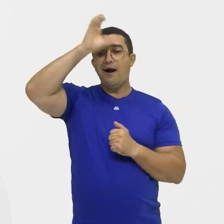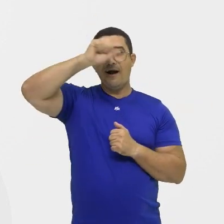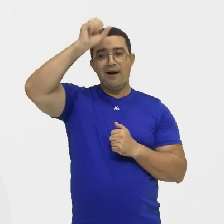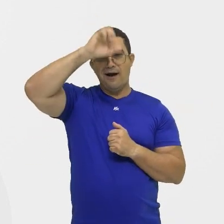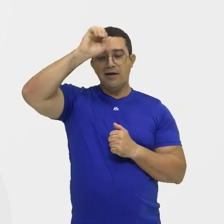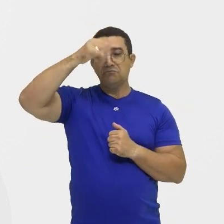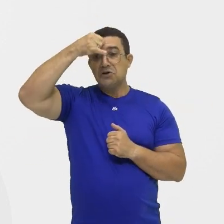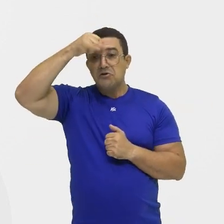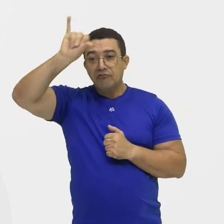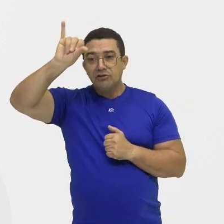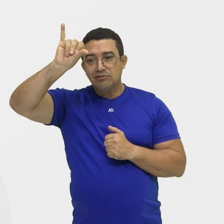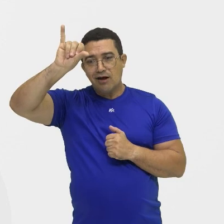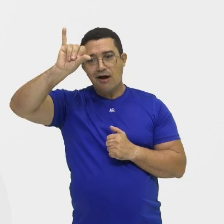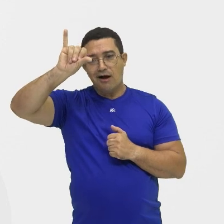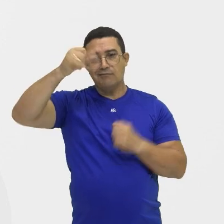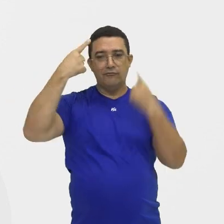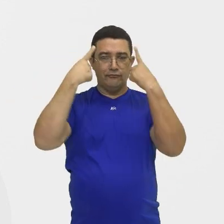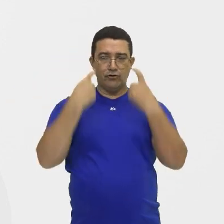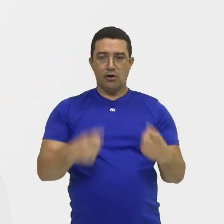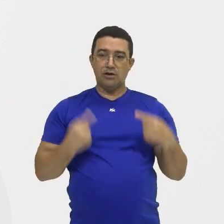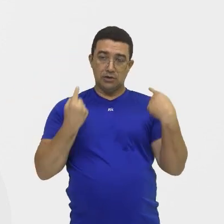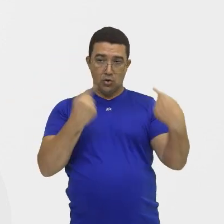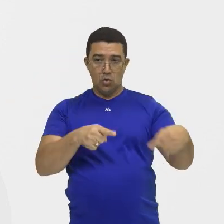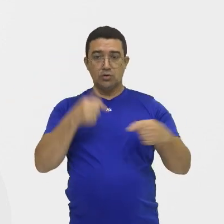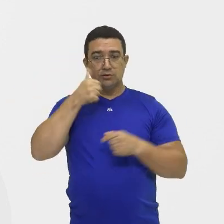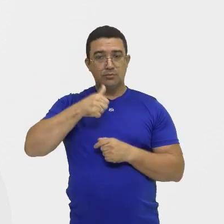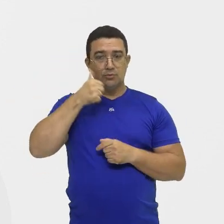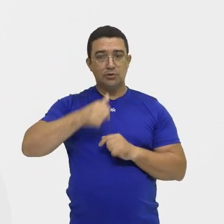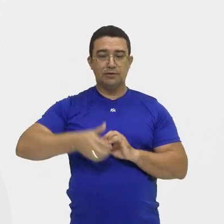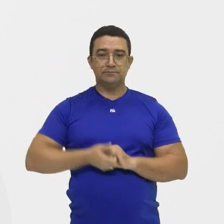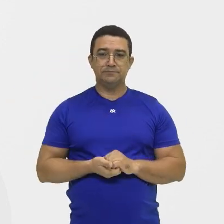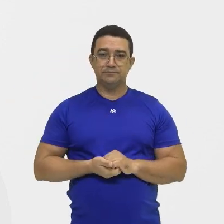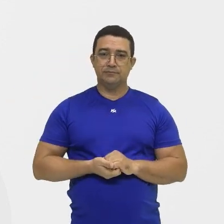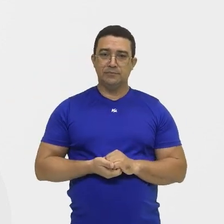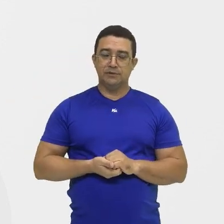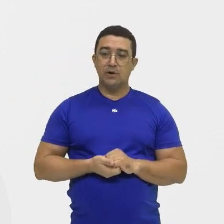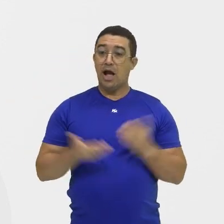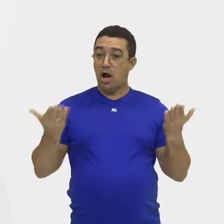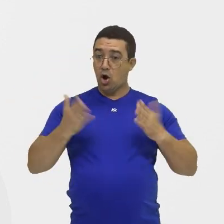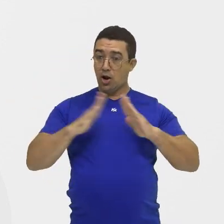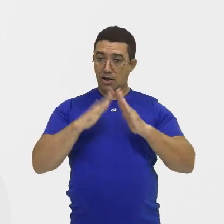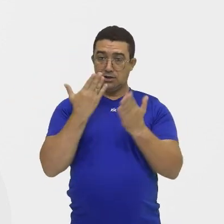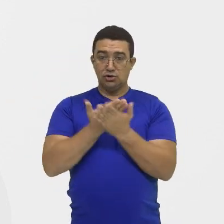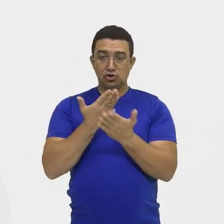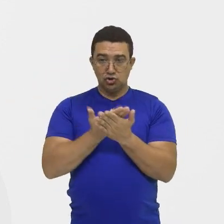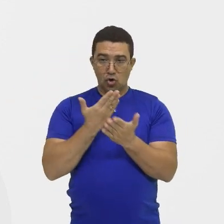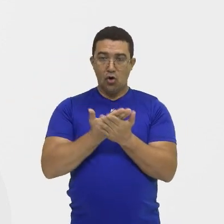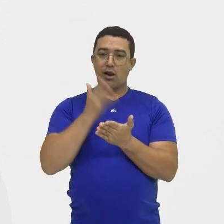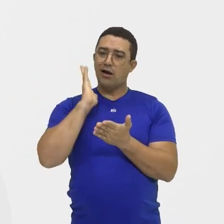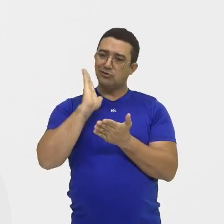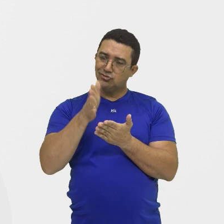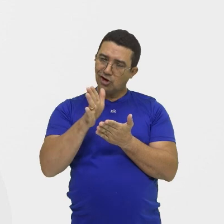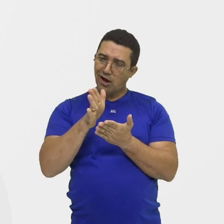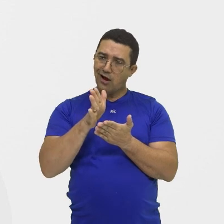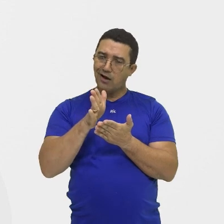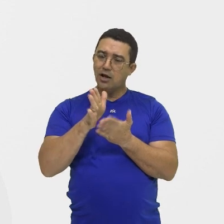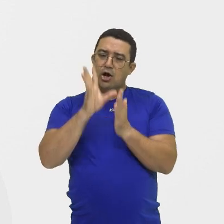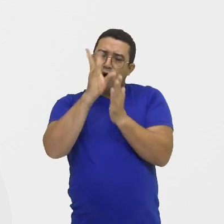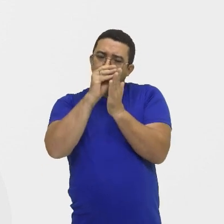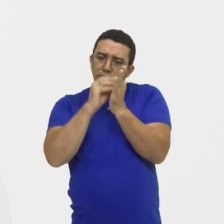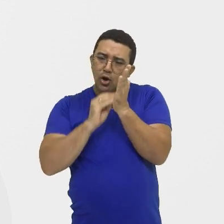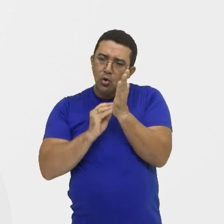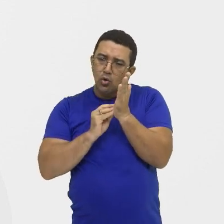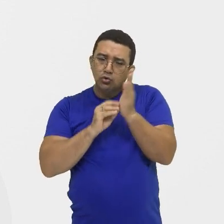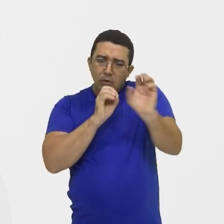14.164 de 2021, não é? Que exige que a escola já instrua, já traga